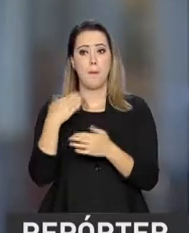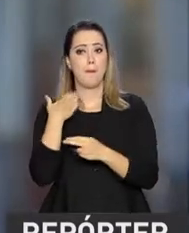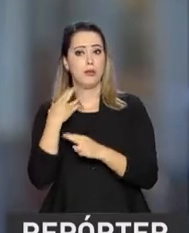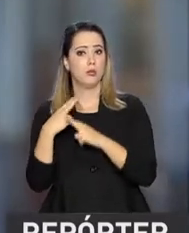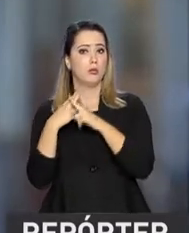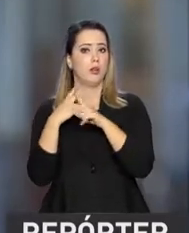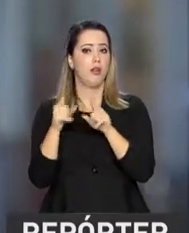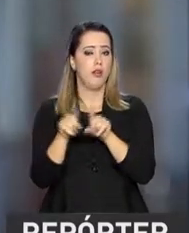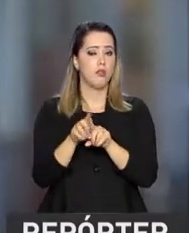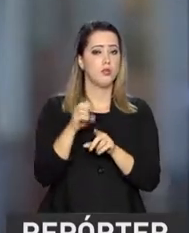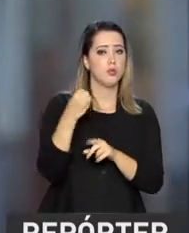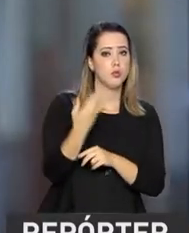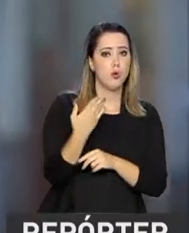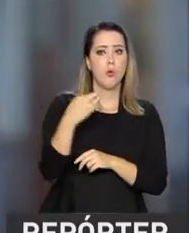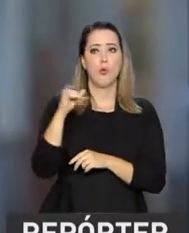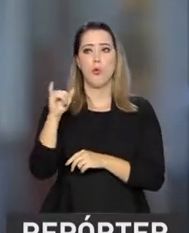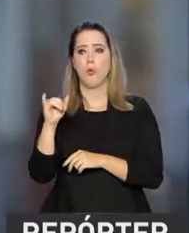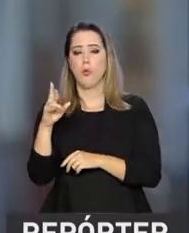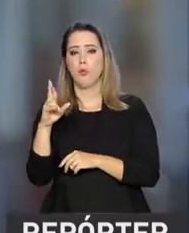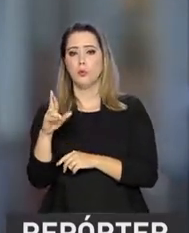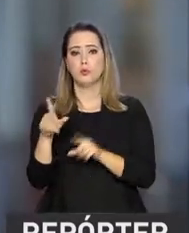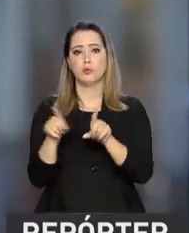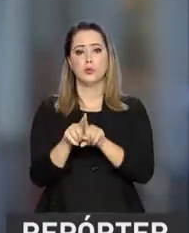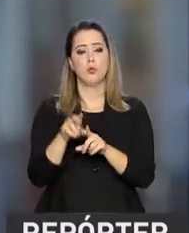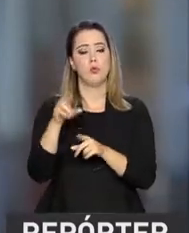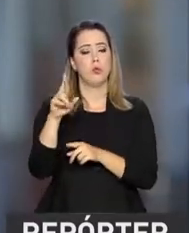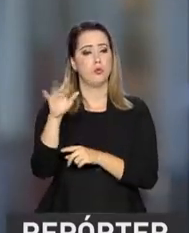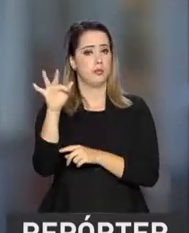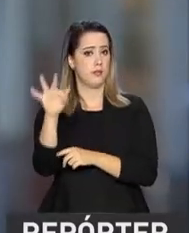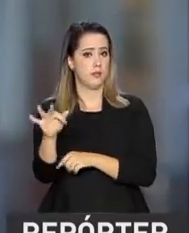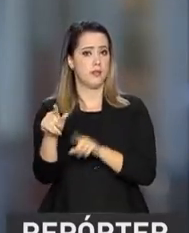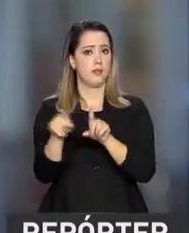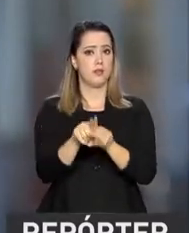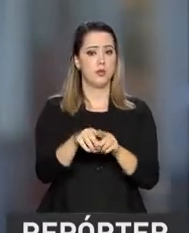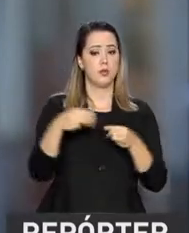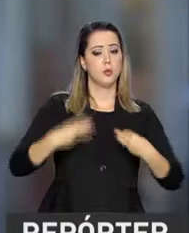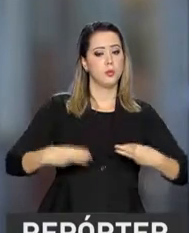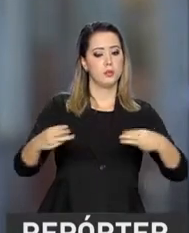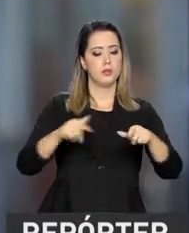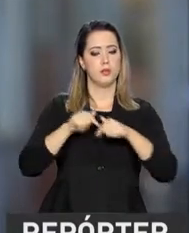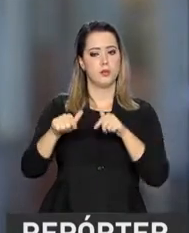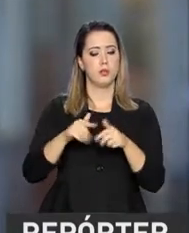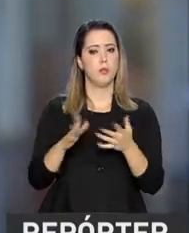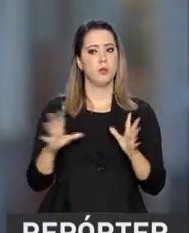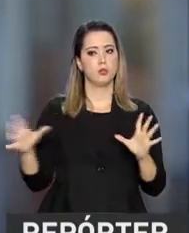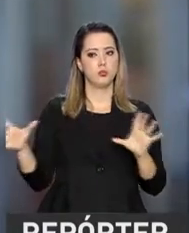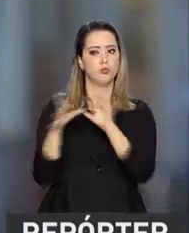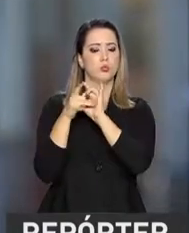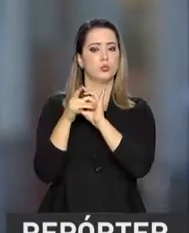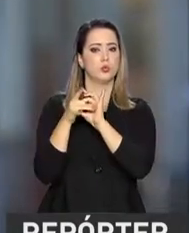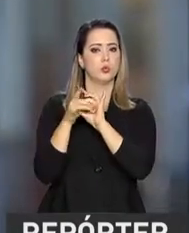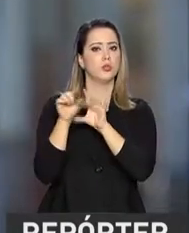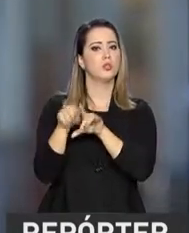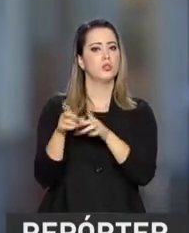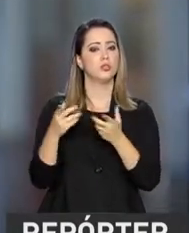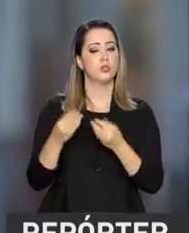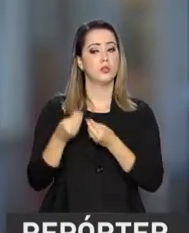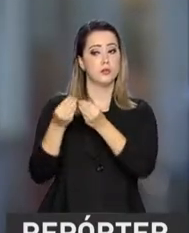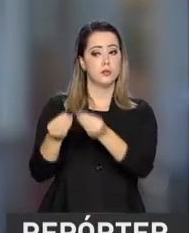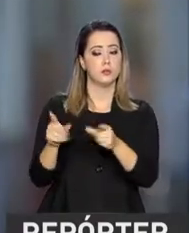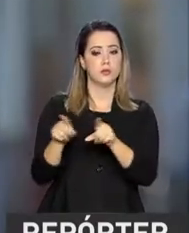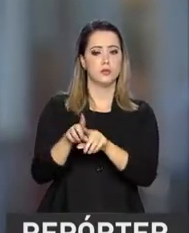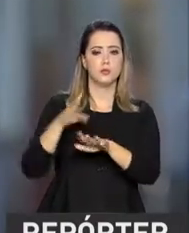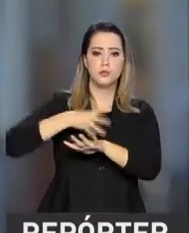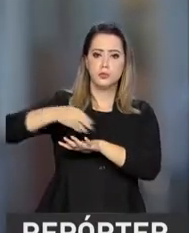tem a receita que você tem na previdência não precisa de trabalho mas então a partir do momento que você saneia e se esse cadastro você está garantindo que